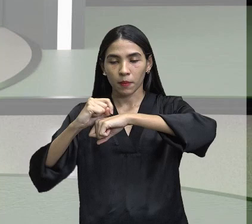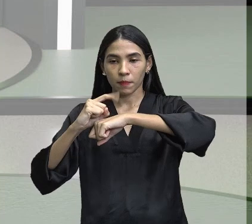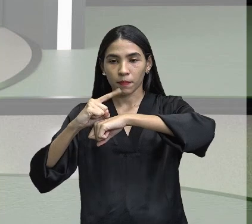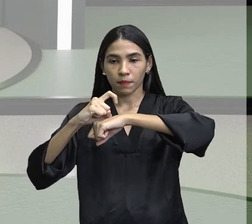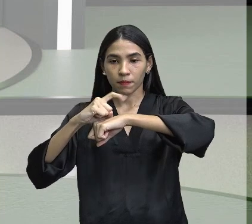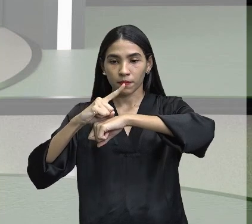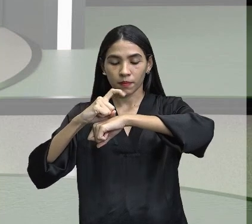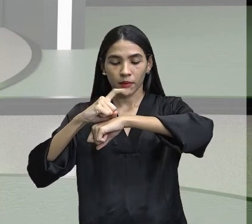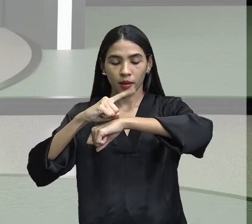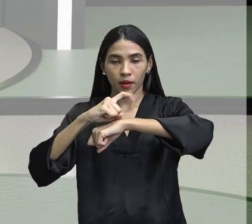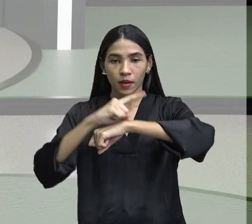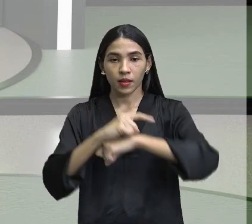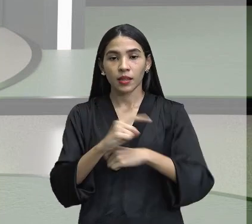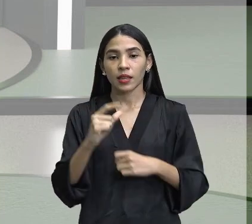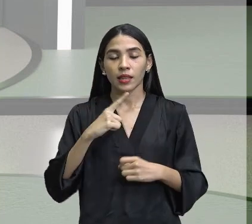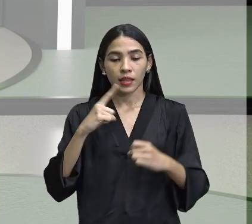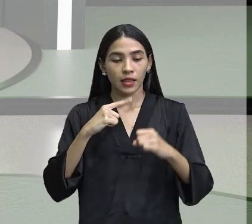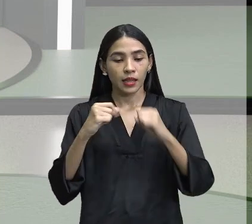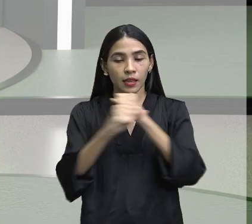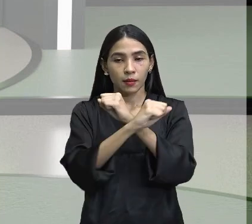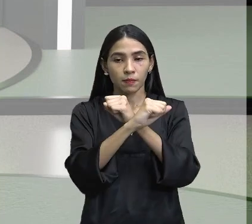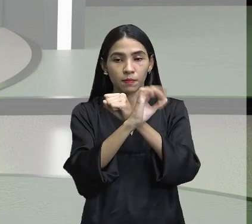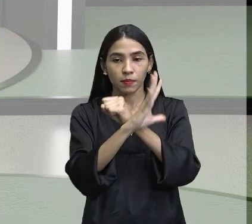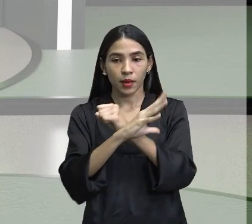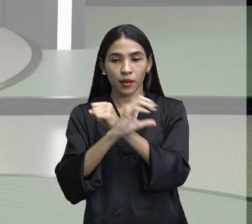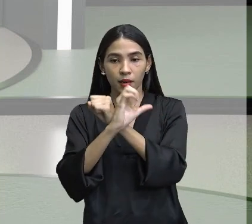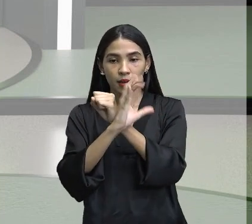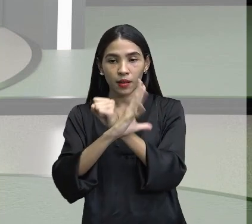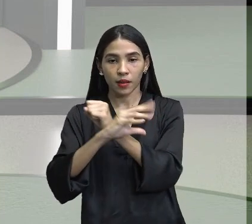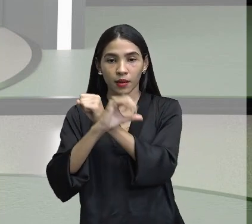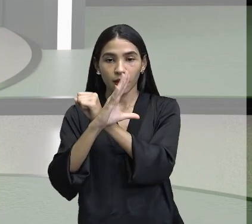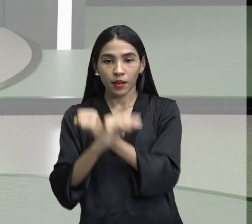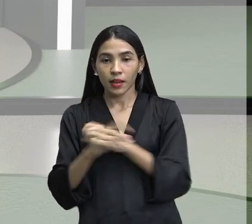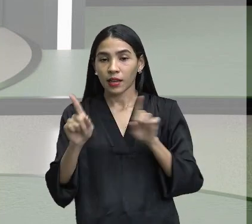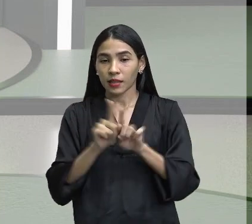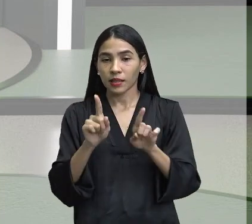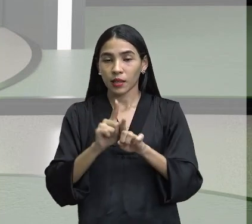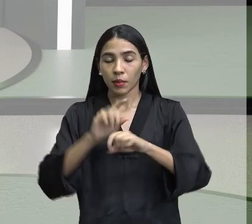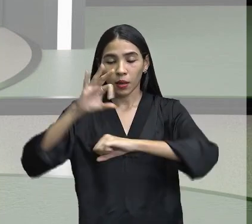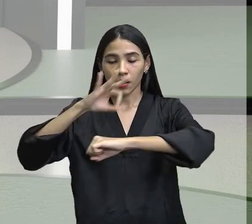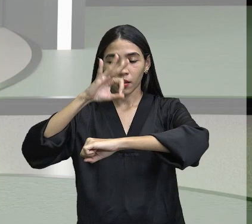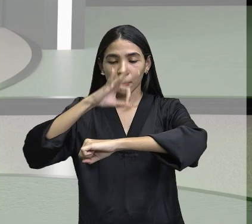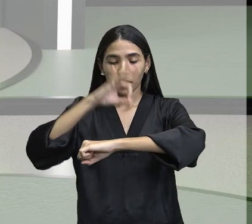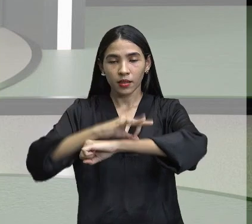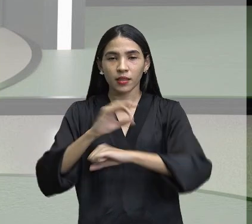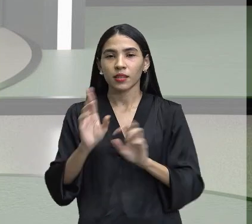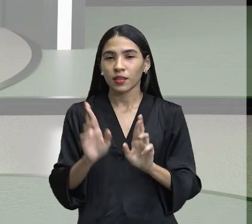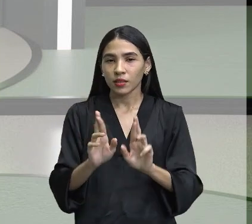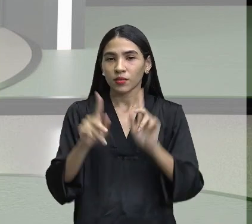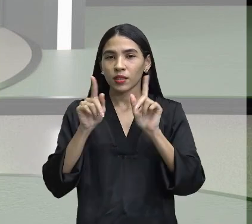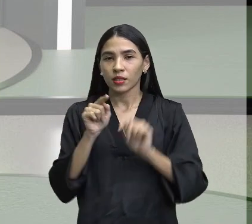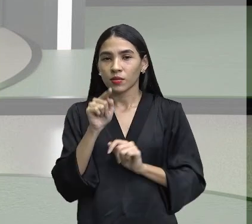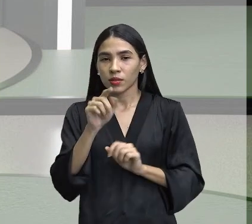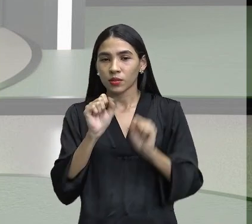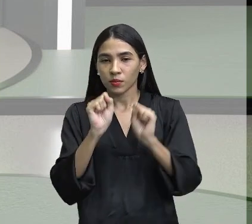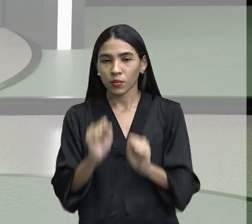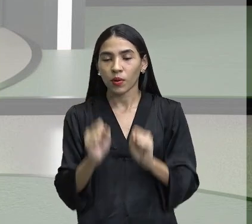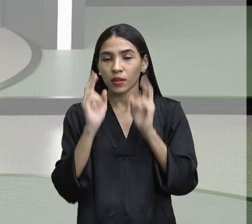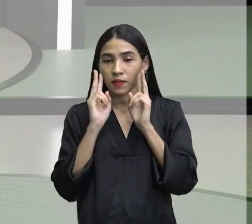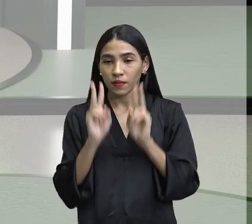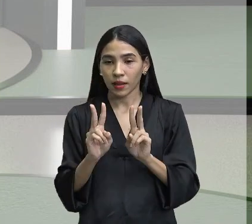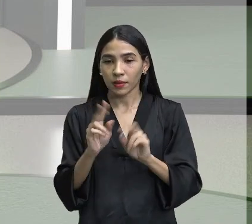um polvo e também tem um outro invertebrado que é o inseto. São bichos bem diferentes, como vocês podem